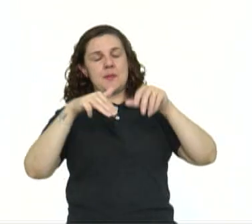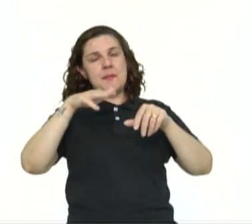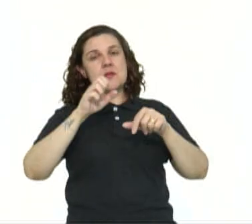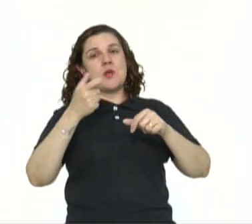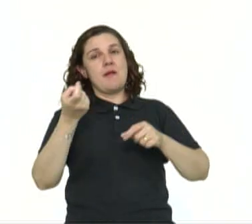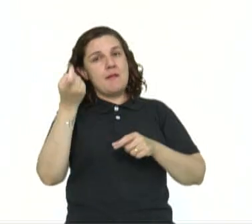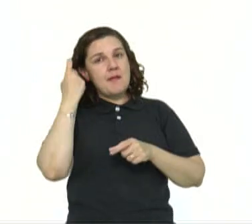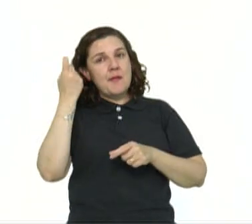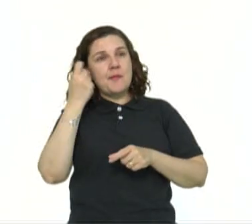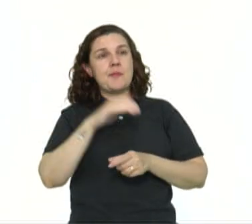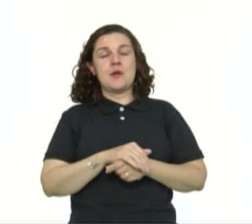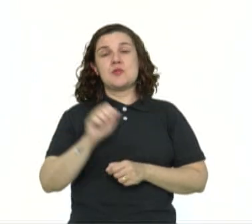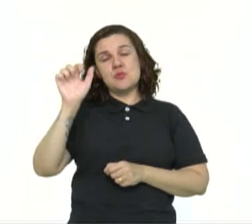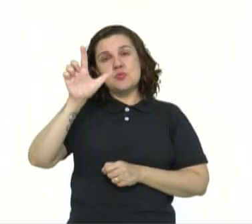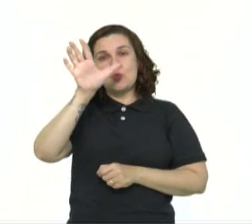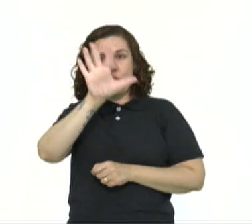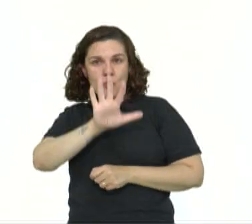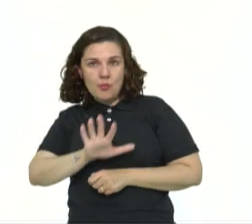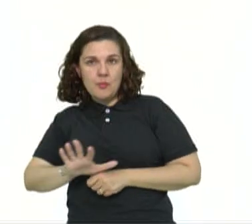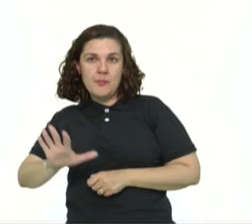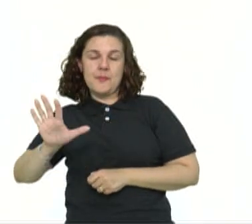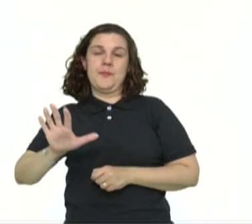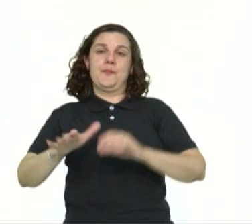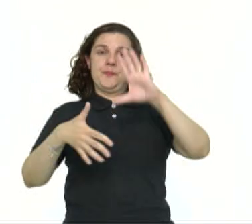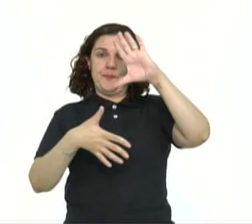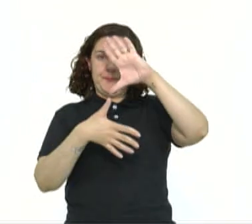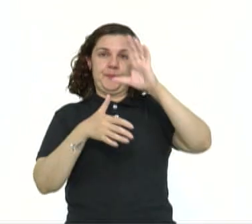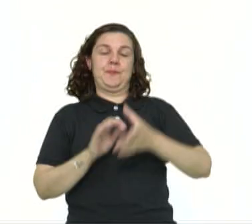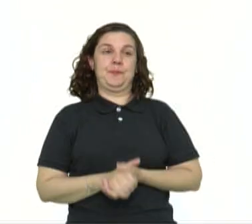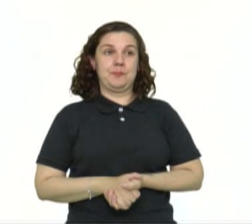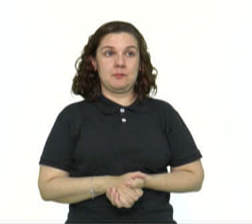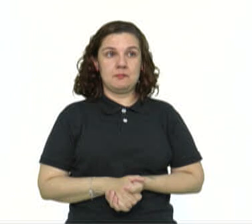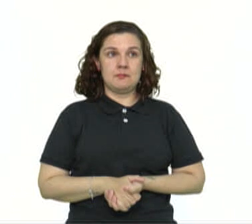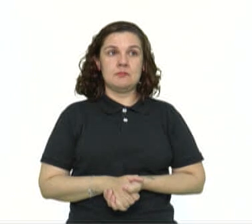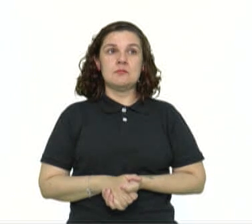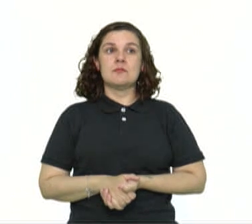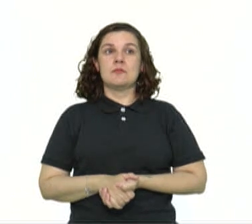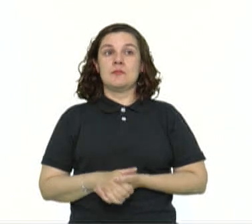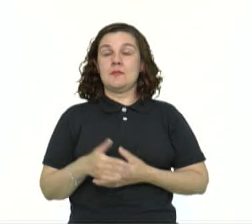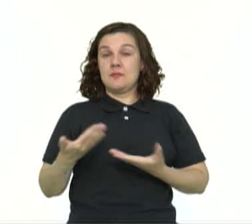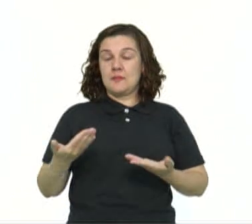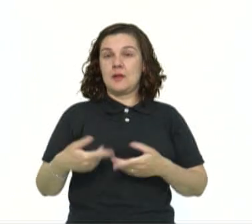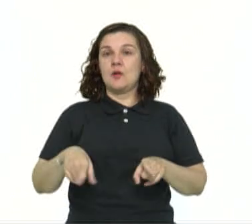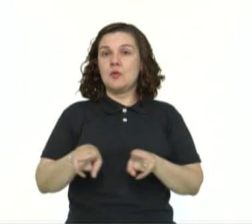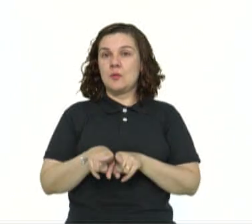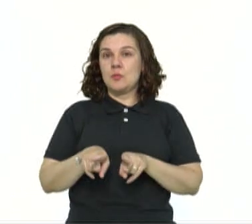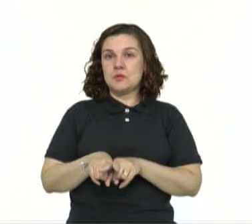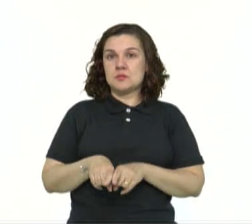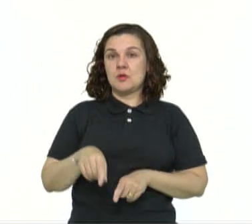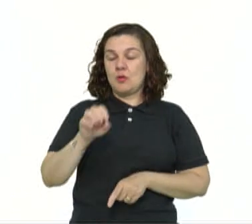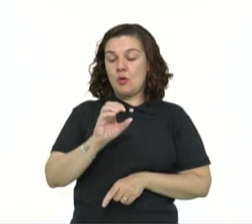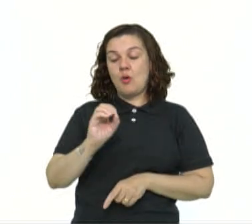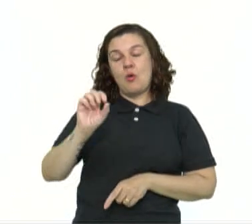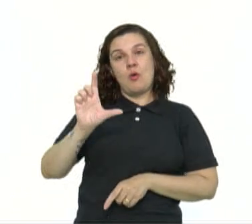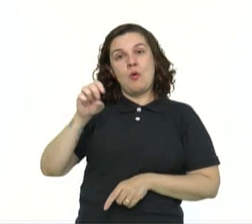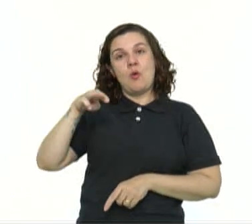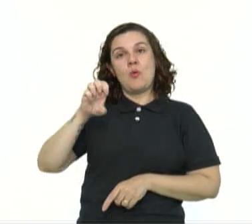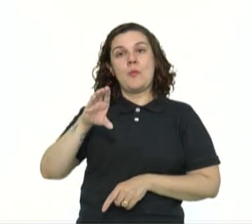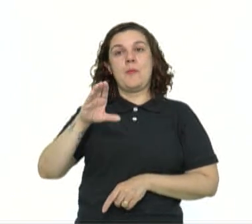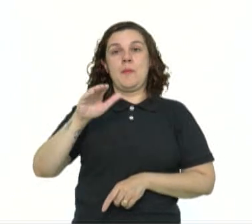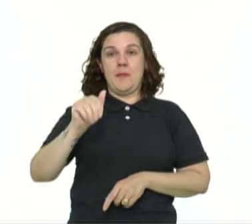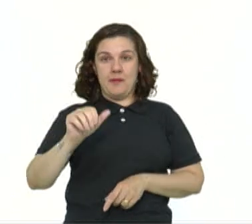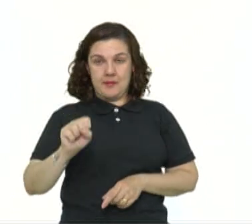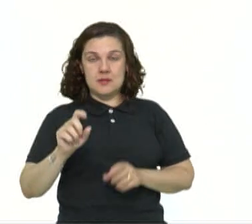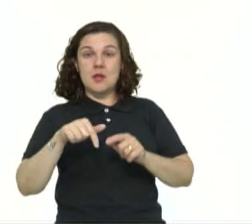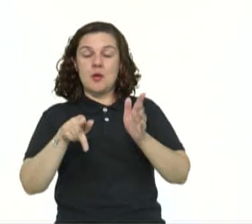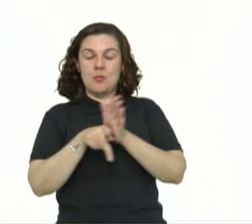os sul-americanos que são do sul da América. Nós vamos trabalhar com olmecas, que são